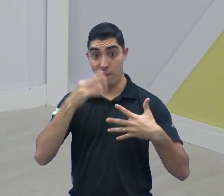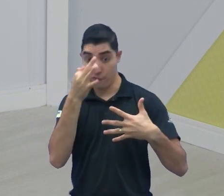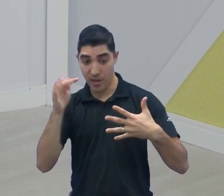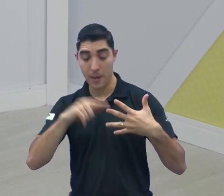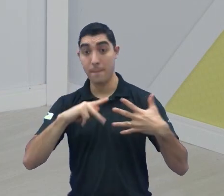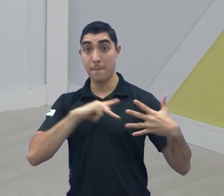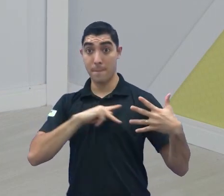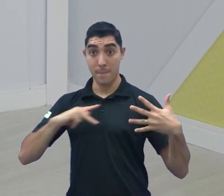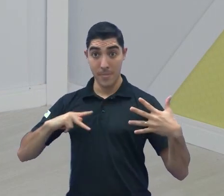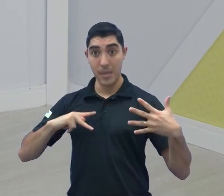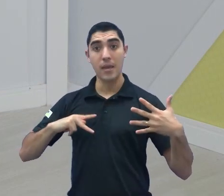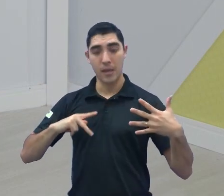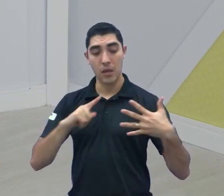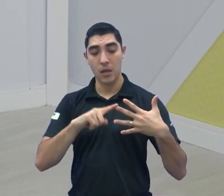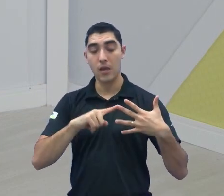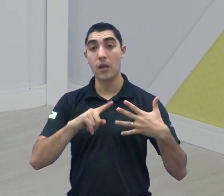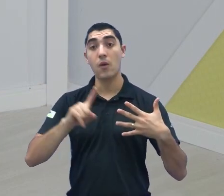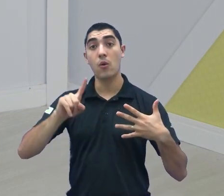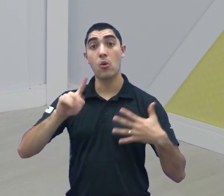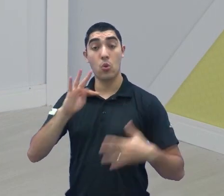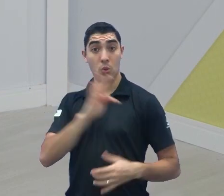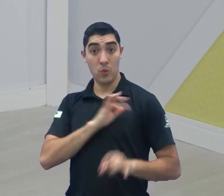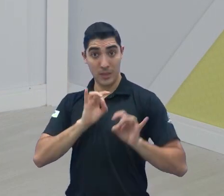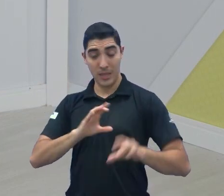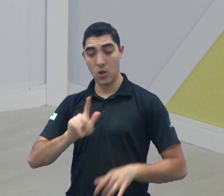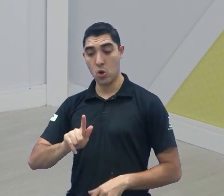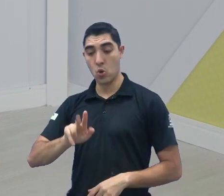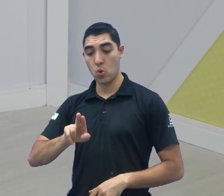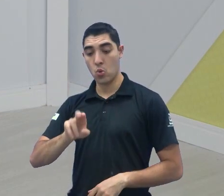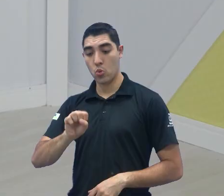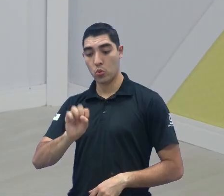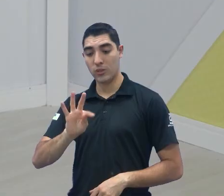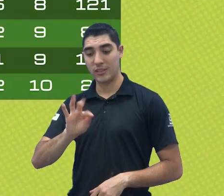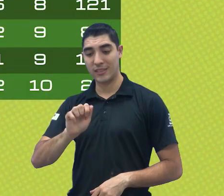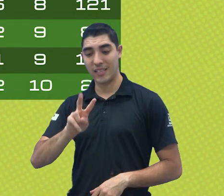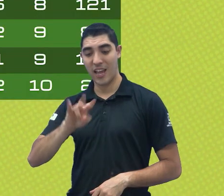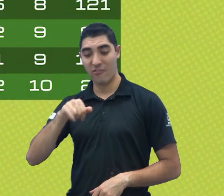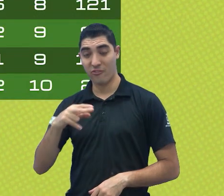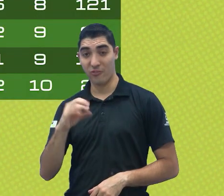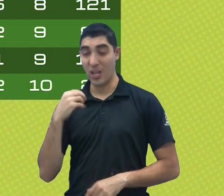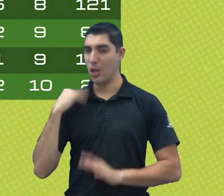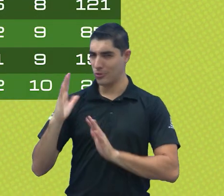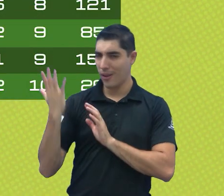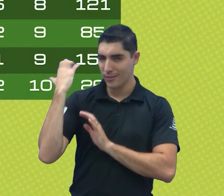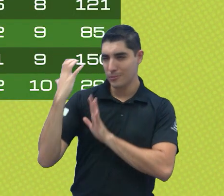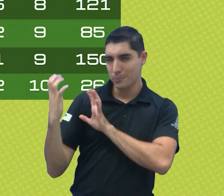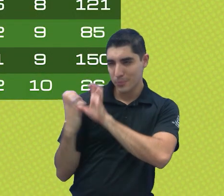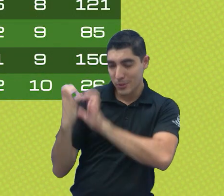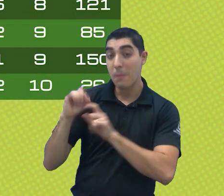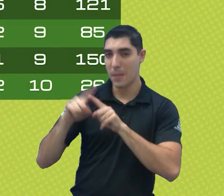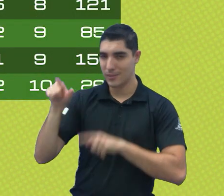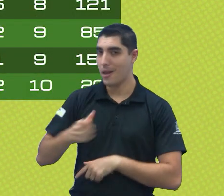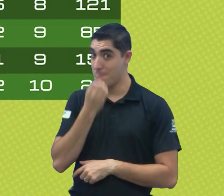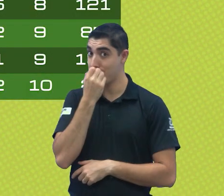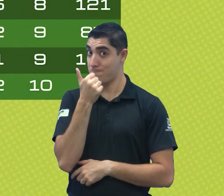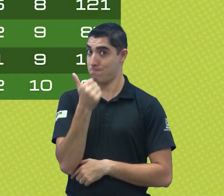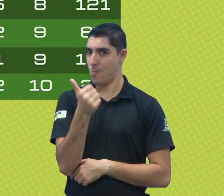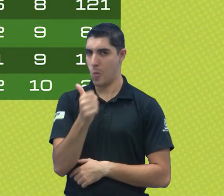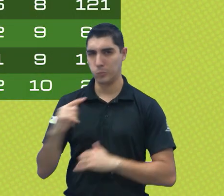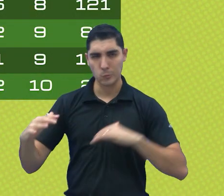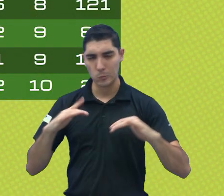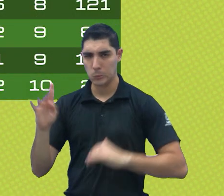técnico Gustavinho. Gustavinho, técnico bom demais. Já briguei com ele, mas ele é um cara bacana, o Gustavinho de um modo geral, e um baita